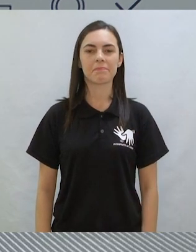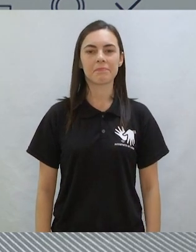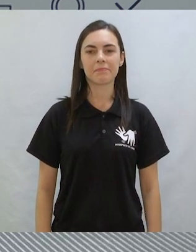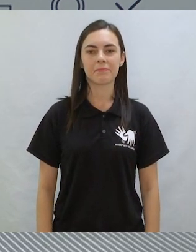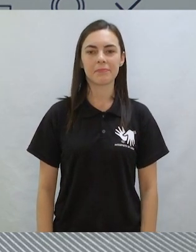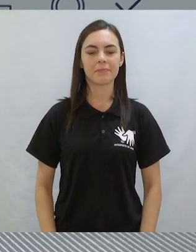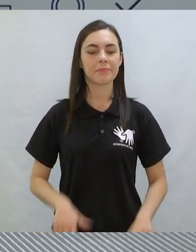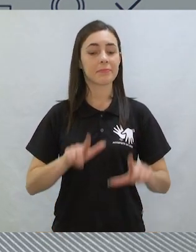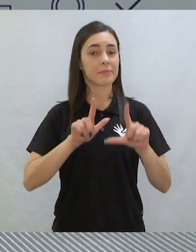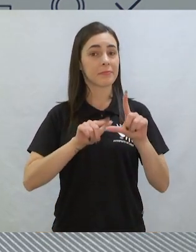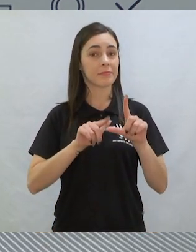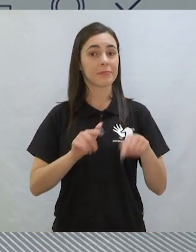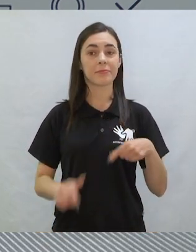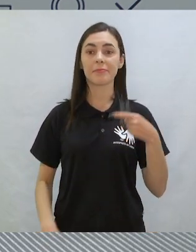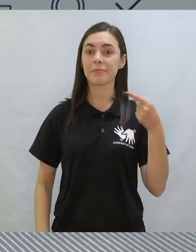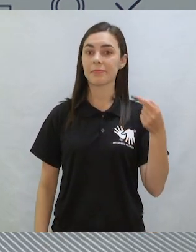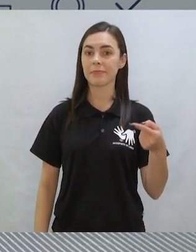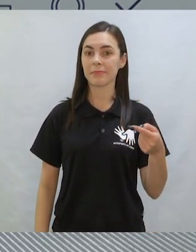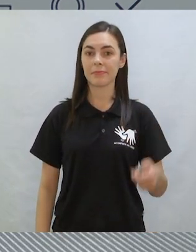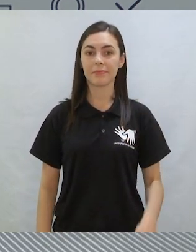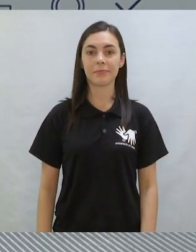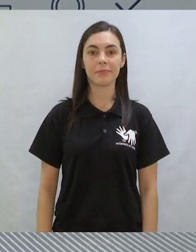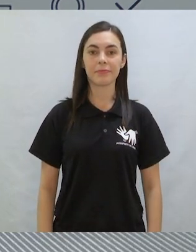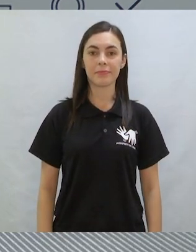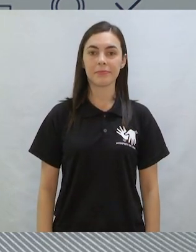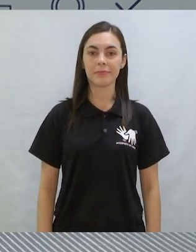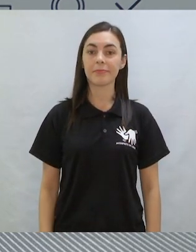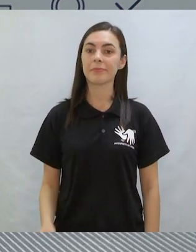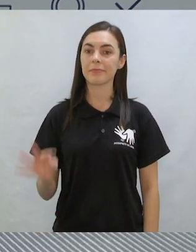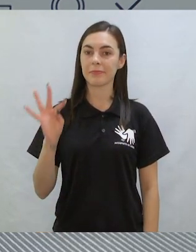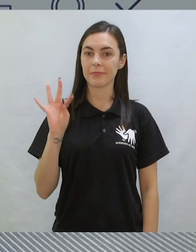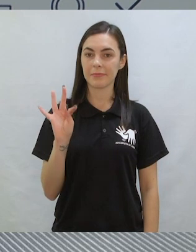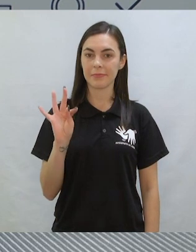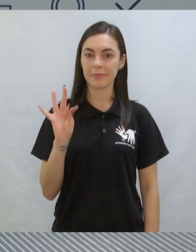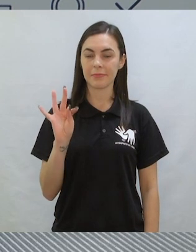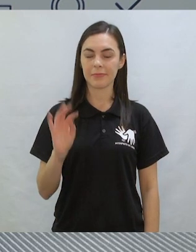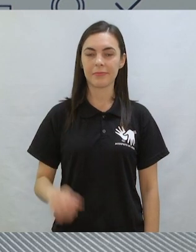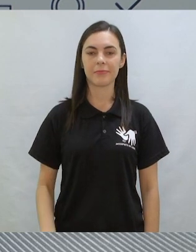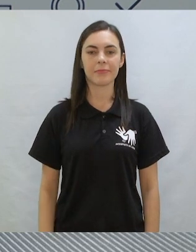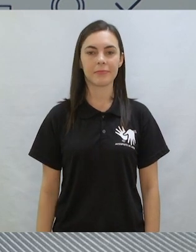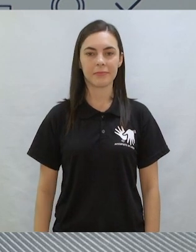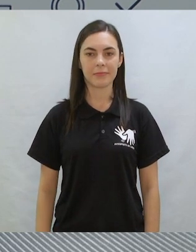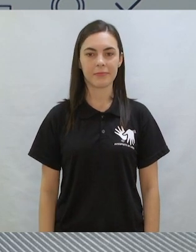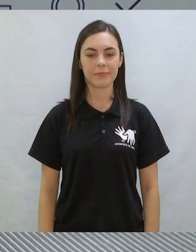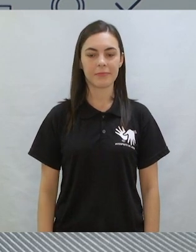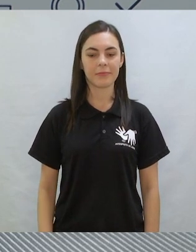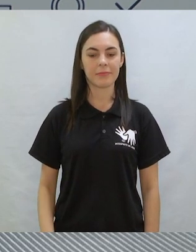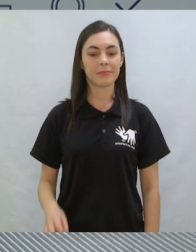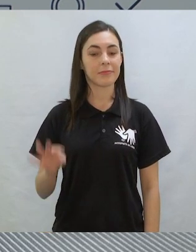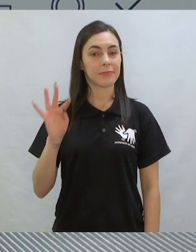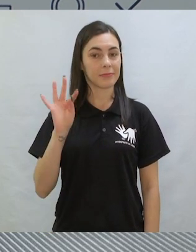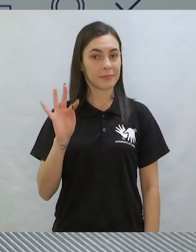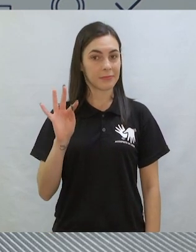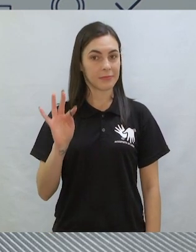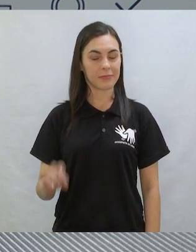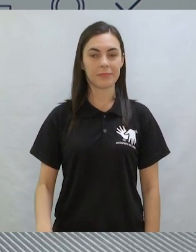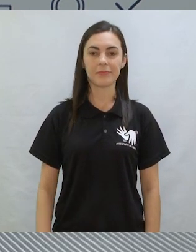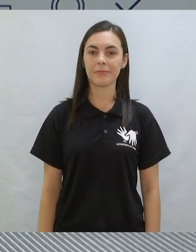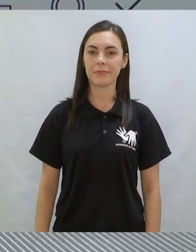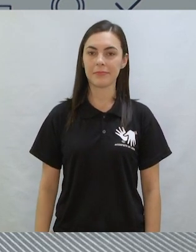O. Próxima letra, letra T, letra